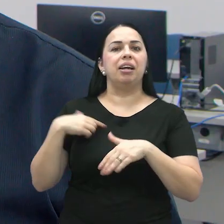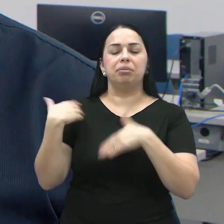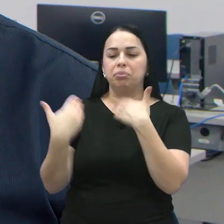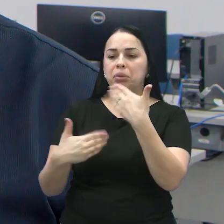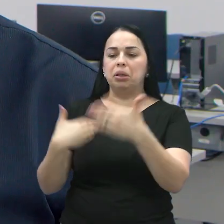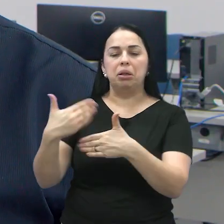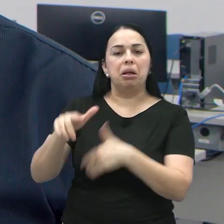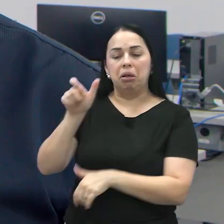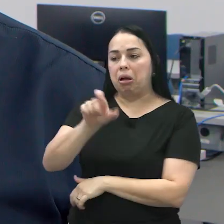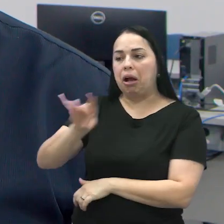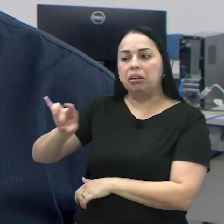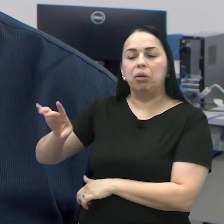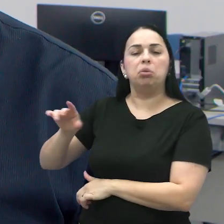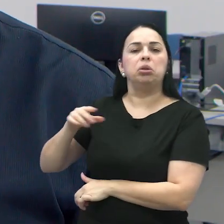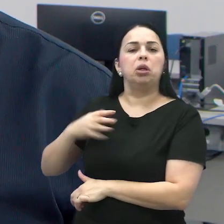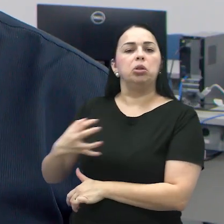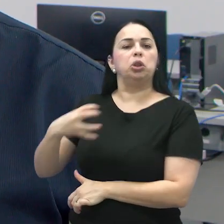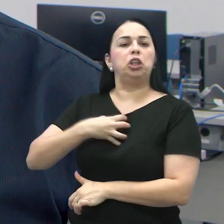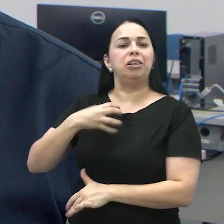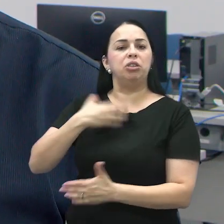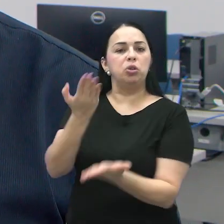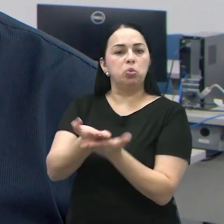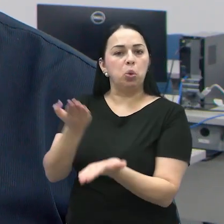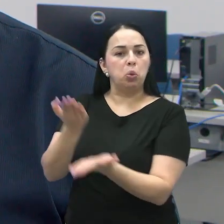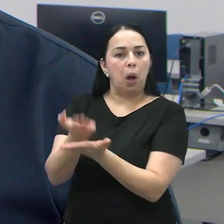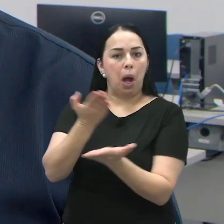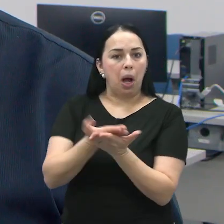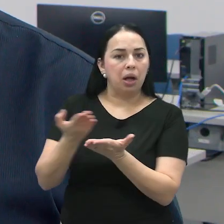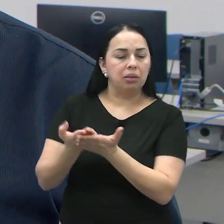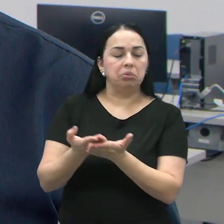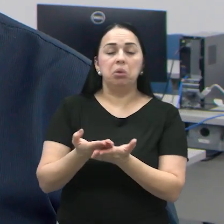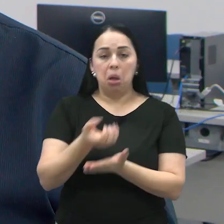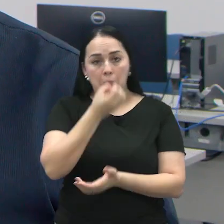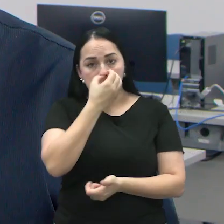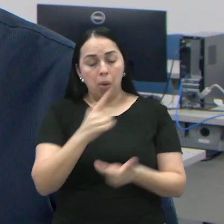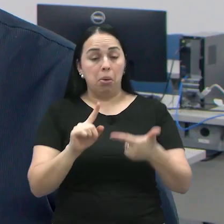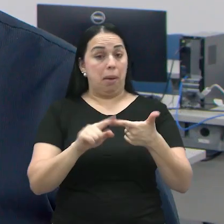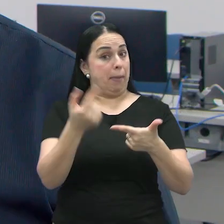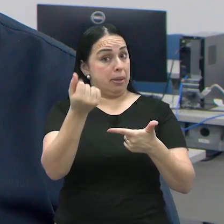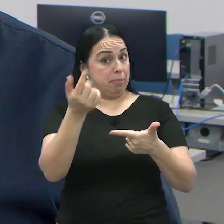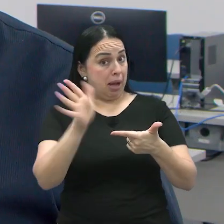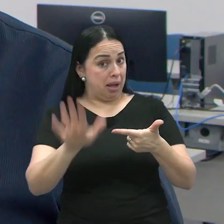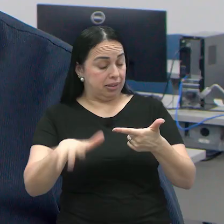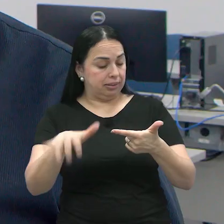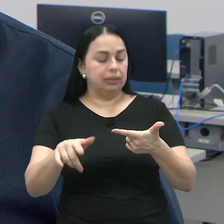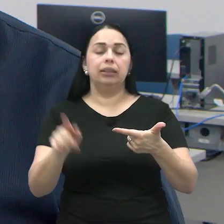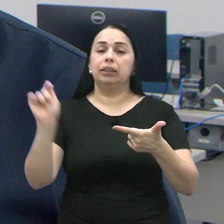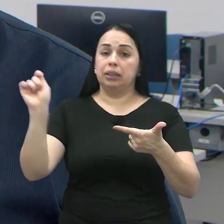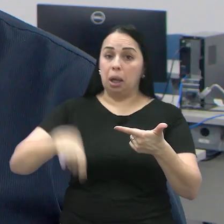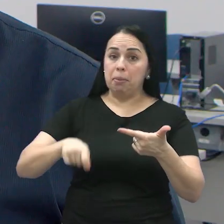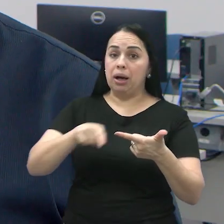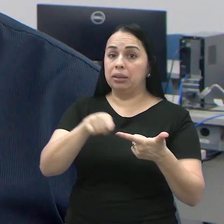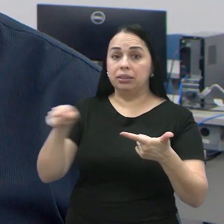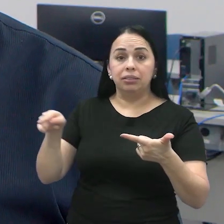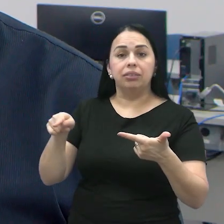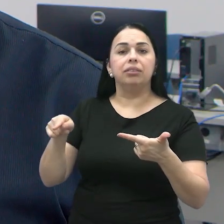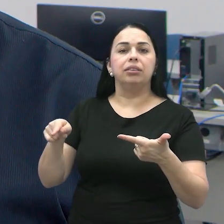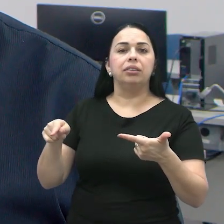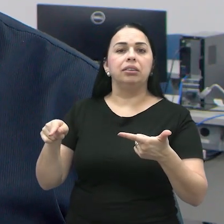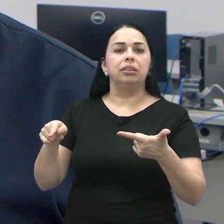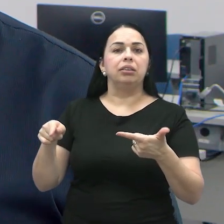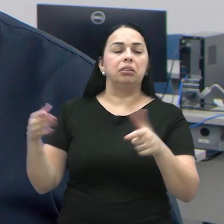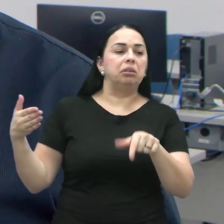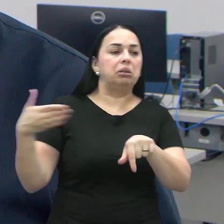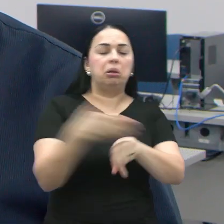capaz de determinar o ritmo próprio de estudo para o aluno, uma parte, um atrativo mais econômico, possibilitando também ao